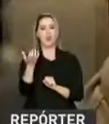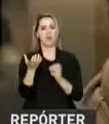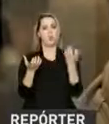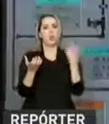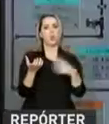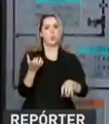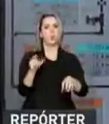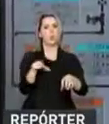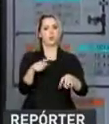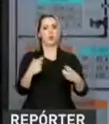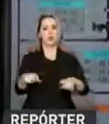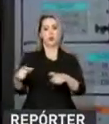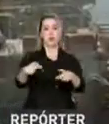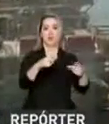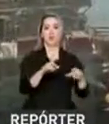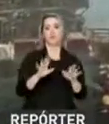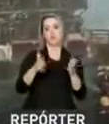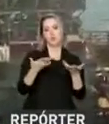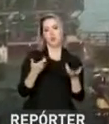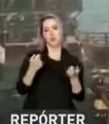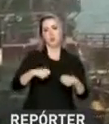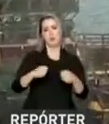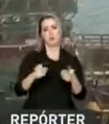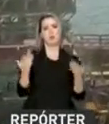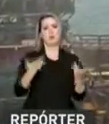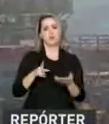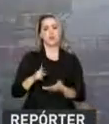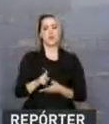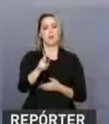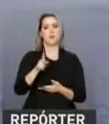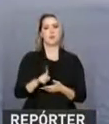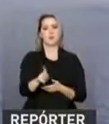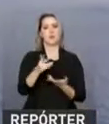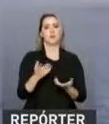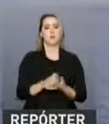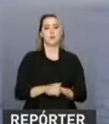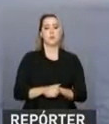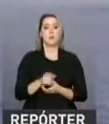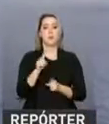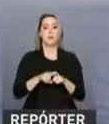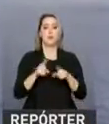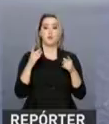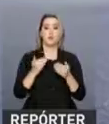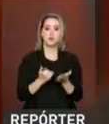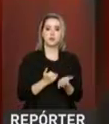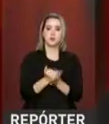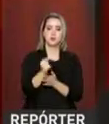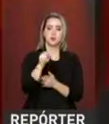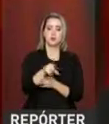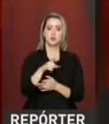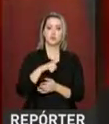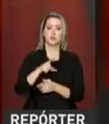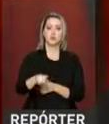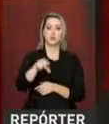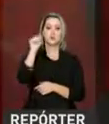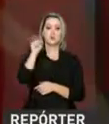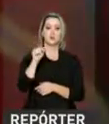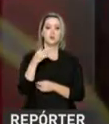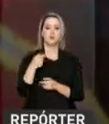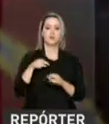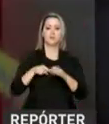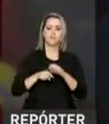uma área. A empresa deixa de ser obrigada a participar dos leilões, mas continua a ter a preferência